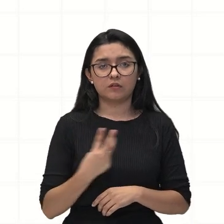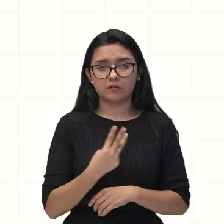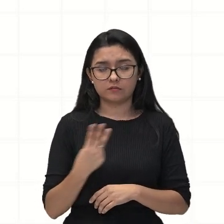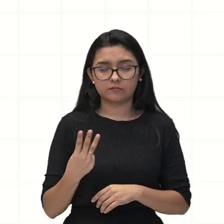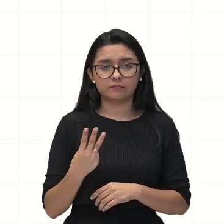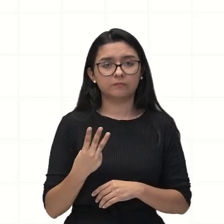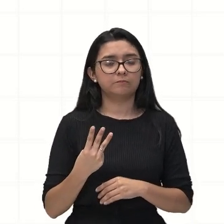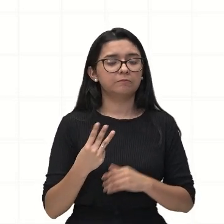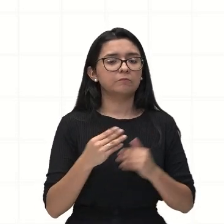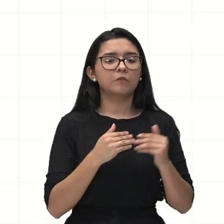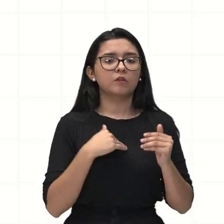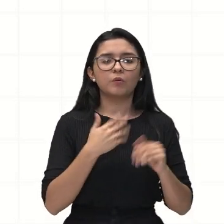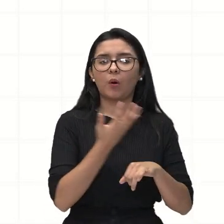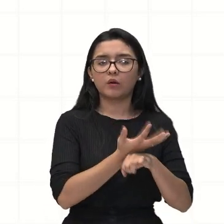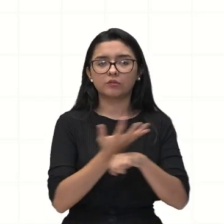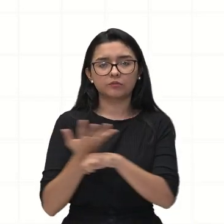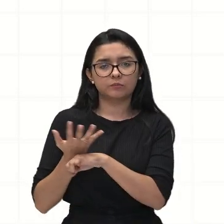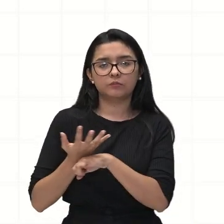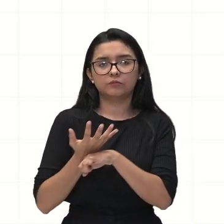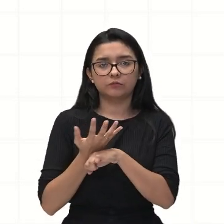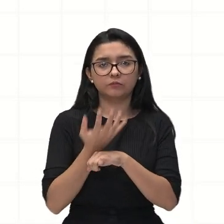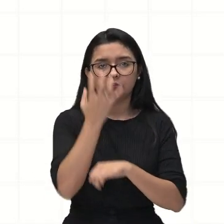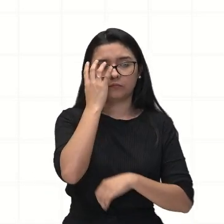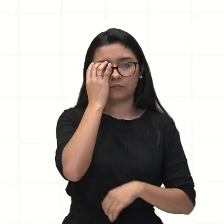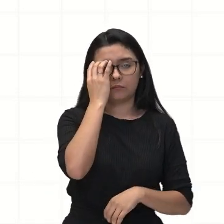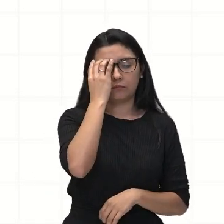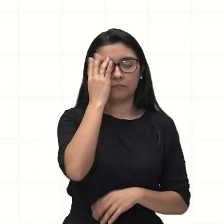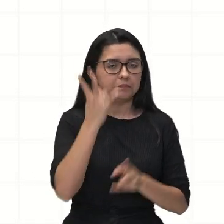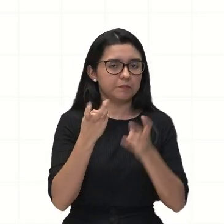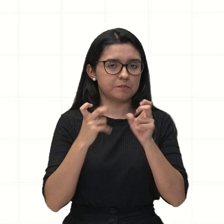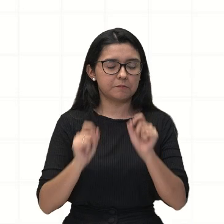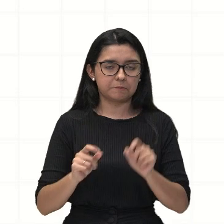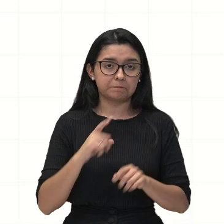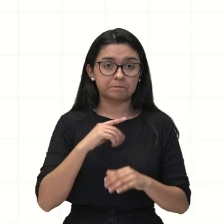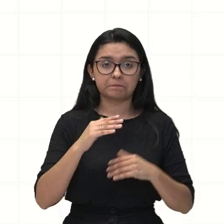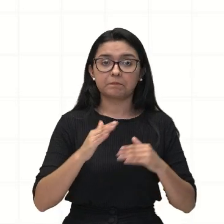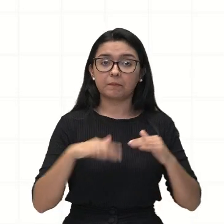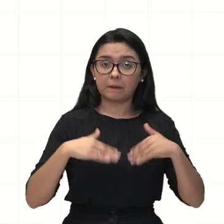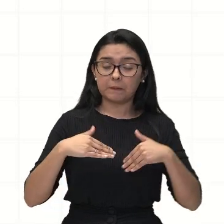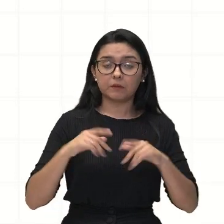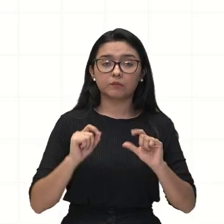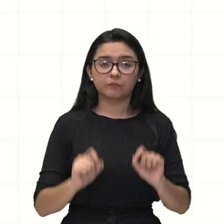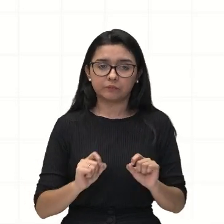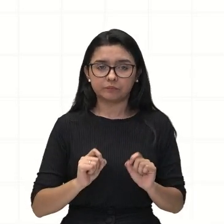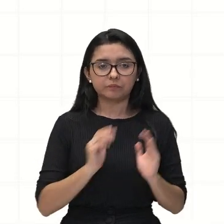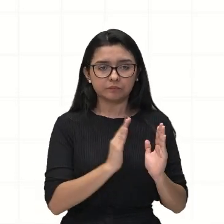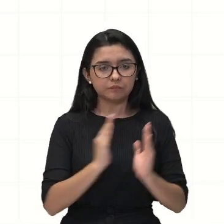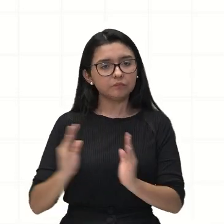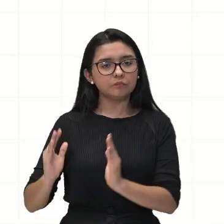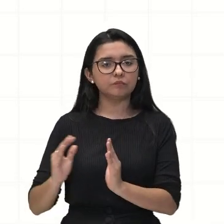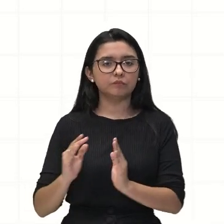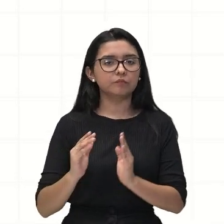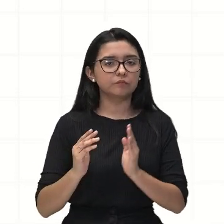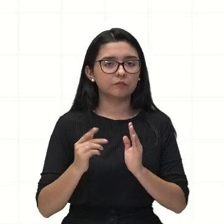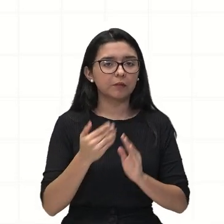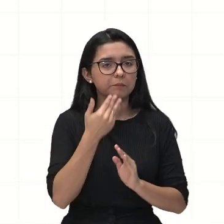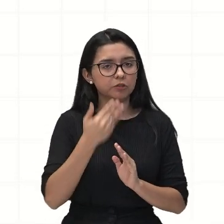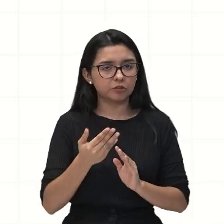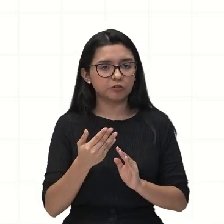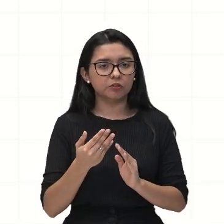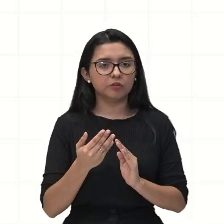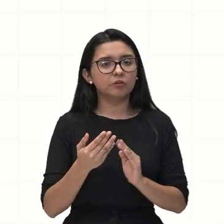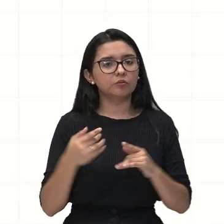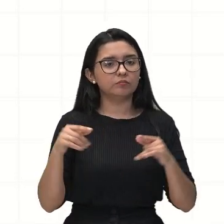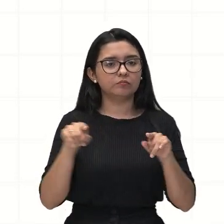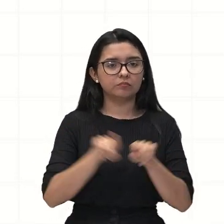em qualquer um dos componentes. Então, dependendo do comando que se está sendo feito, né,